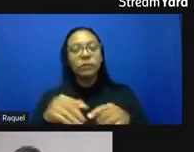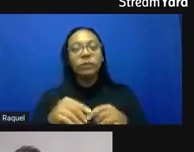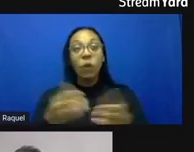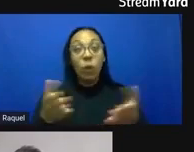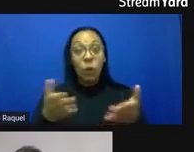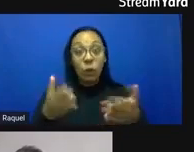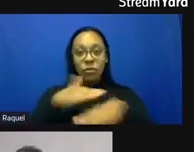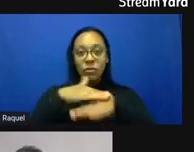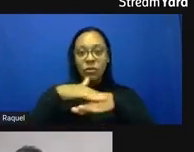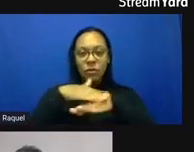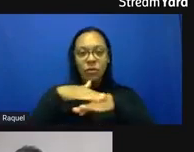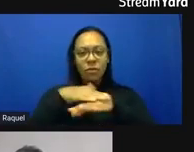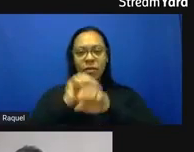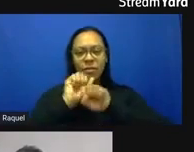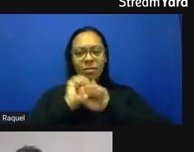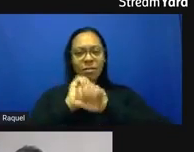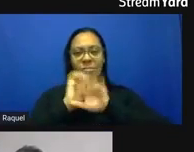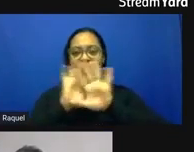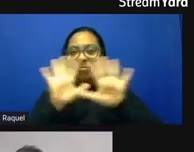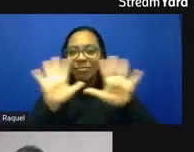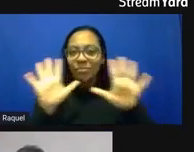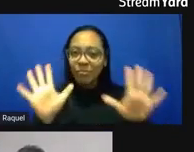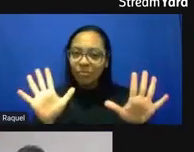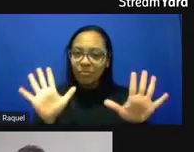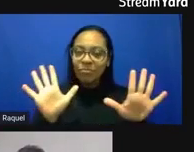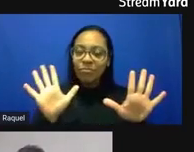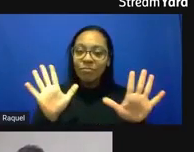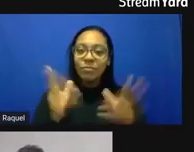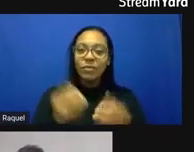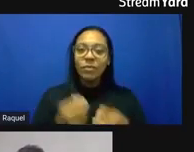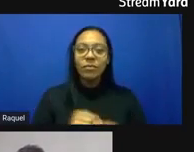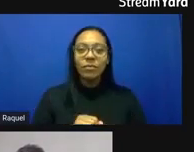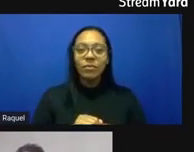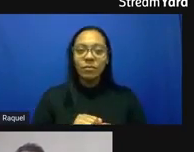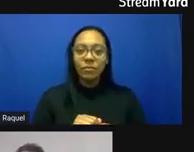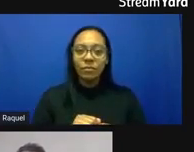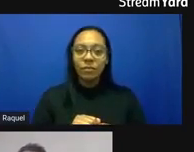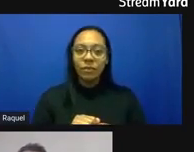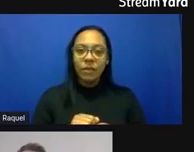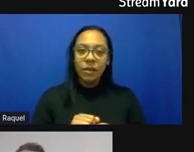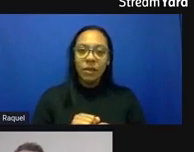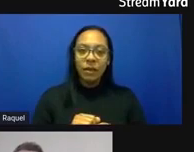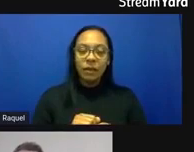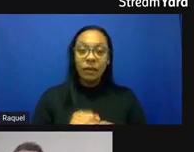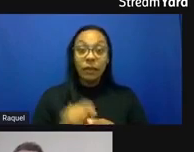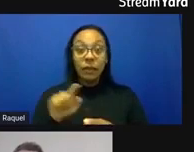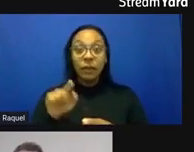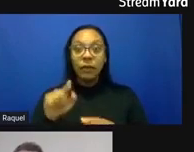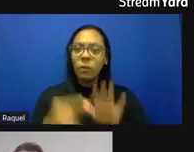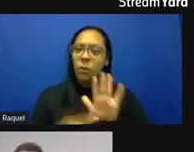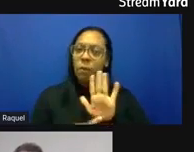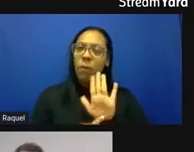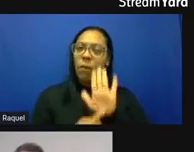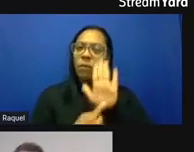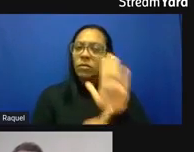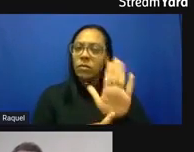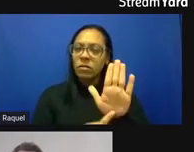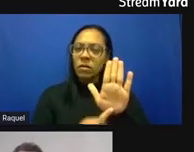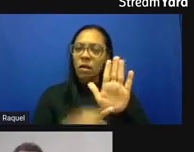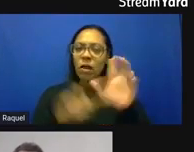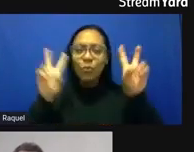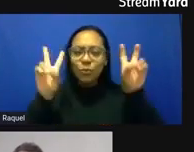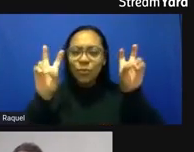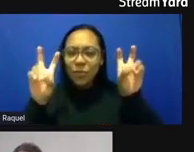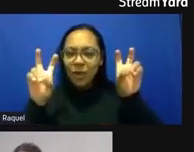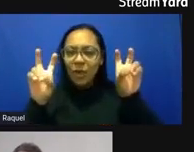possível e para a gente trazer um pouco de luz e tirar do silêncio esse assunto e fazer uma hora do